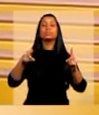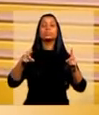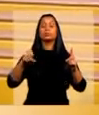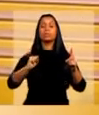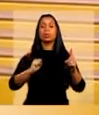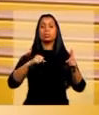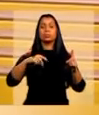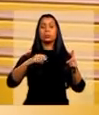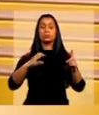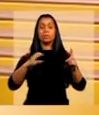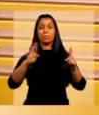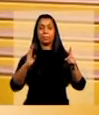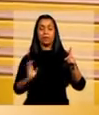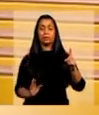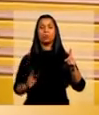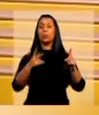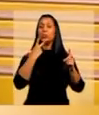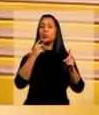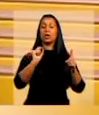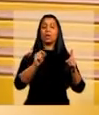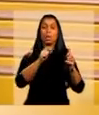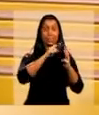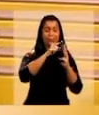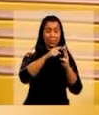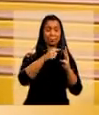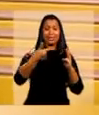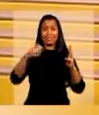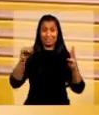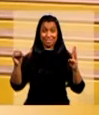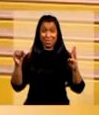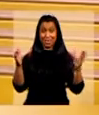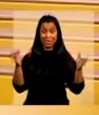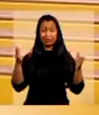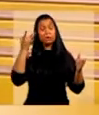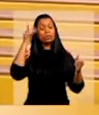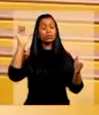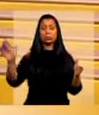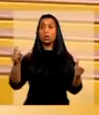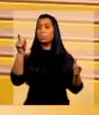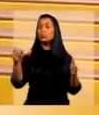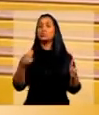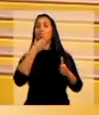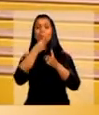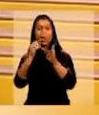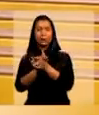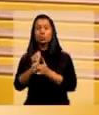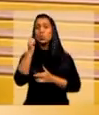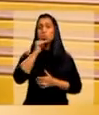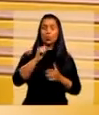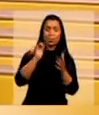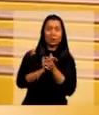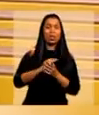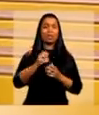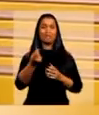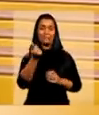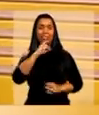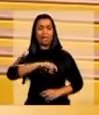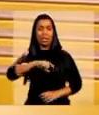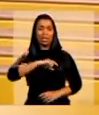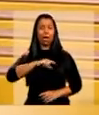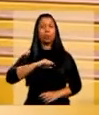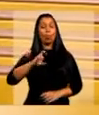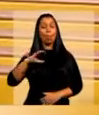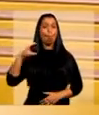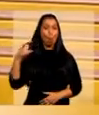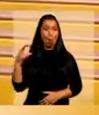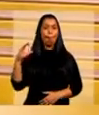Brasil, feita no ano passado, que mostra que 3 em cada 10 brasileiros não sabem quanto o parceiro ganha e 29%